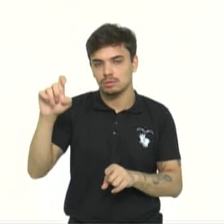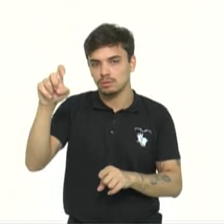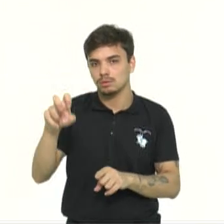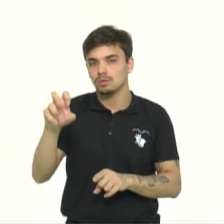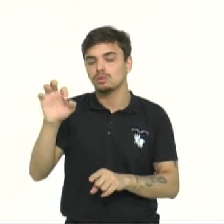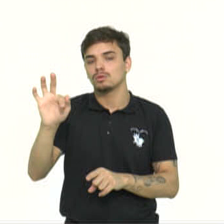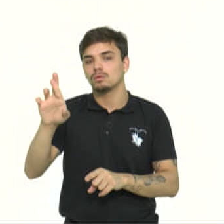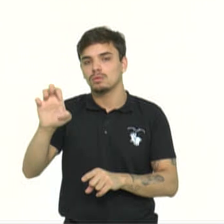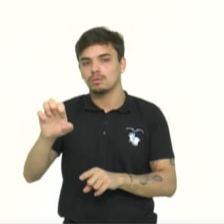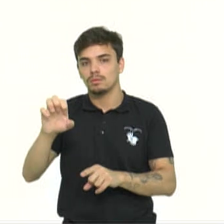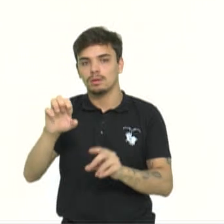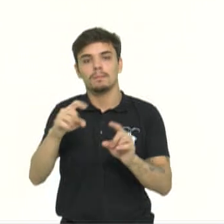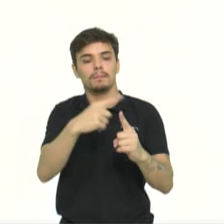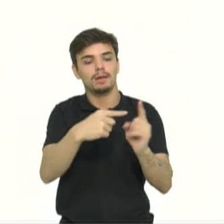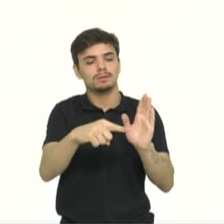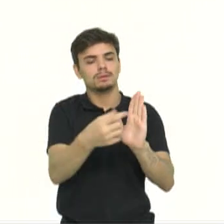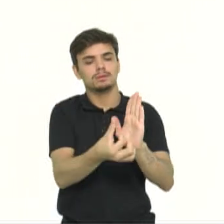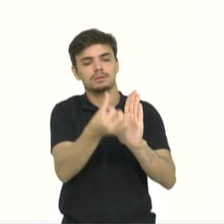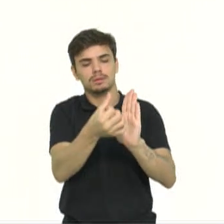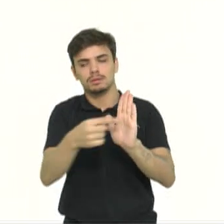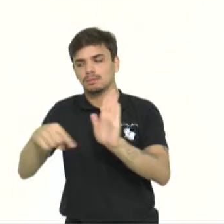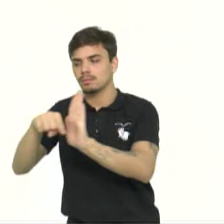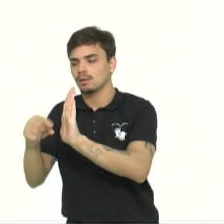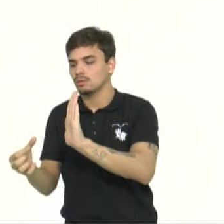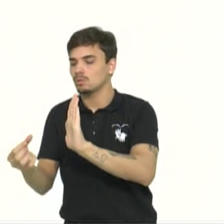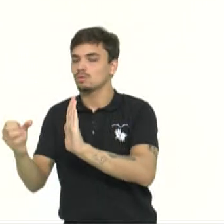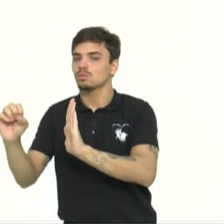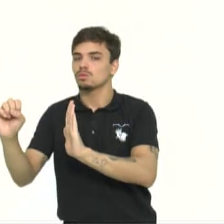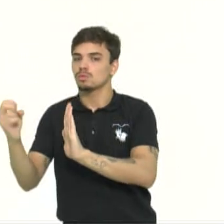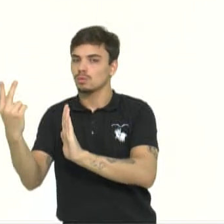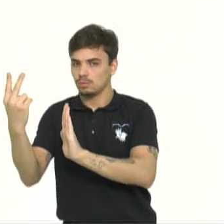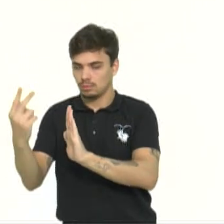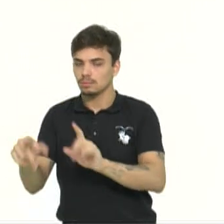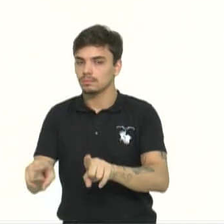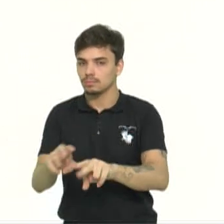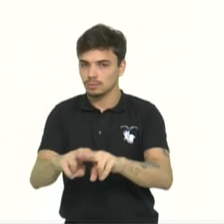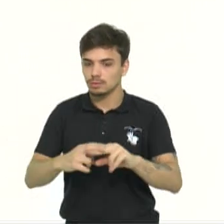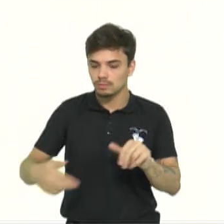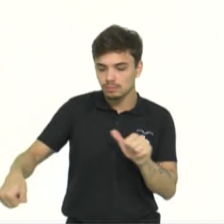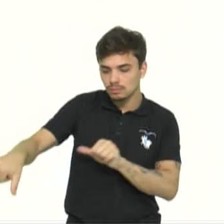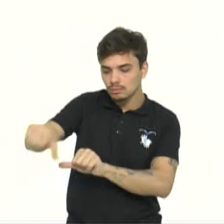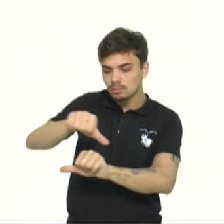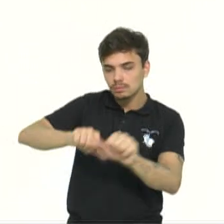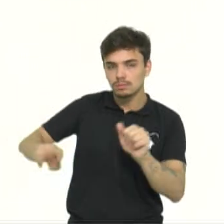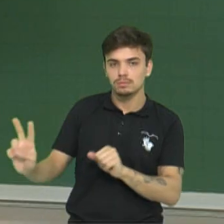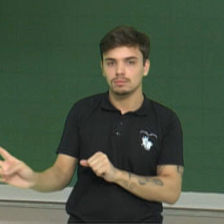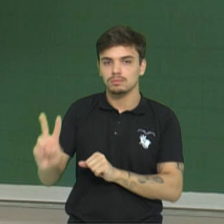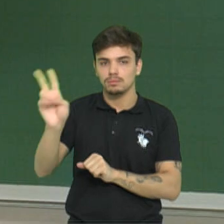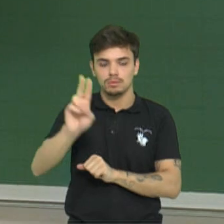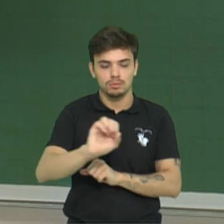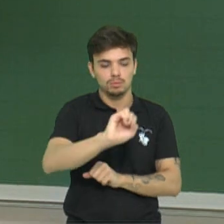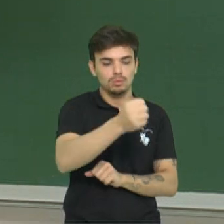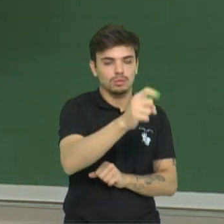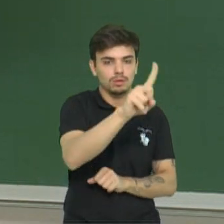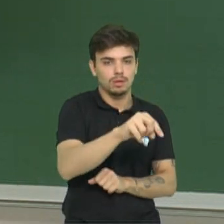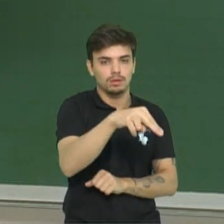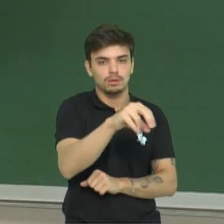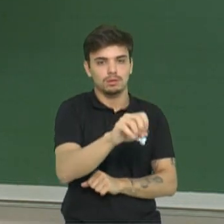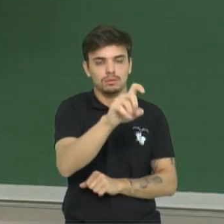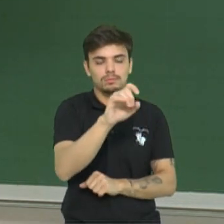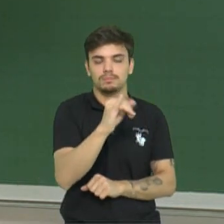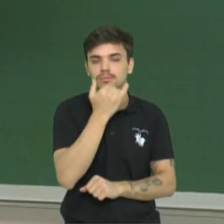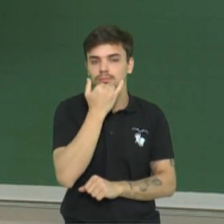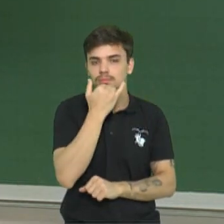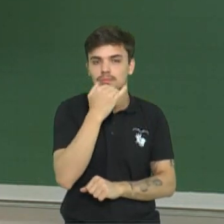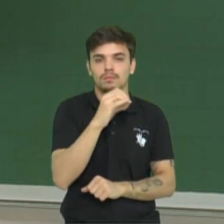para o menos 2, ele teve o seu delta NOx, então, de 8. E aí a gente inverte os valores. Então, o 8 vai ser o NOx, vai ser, desculpa,